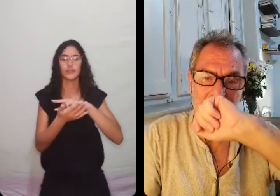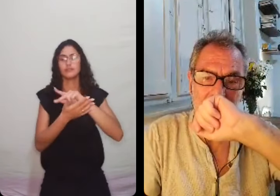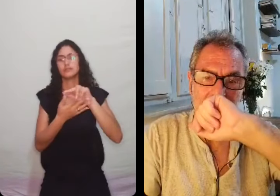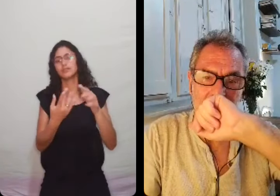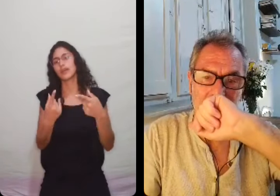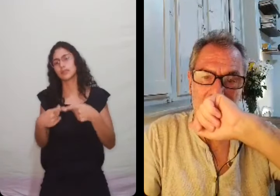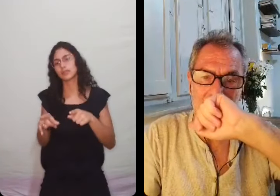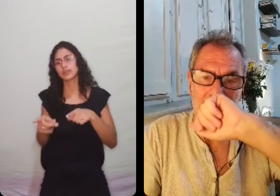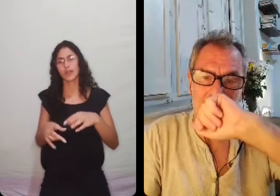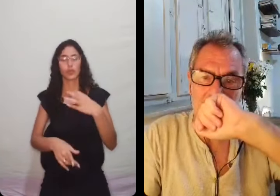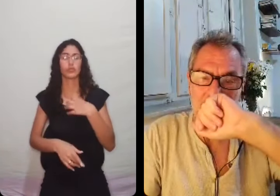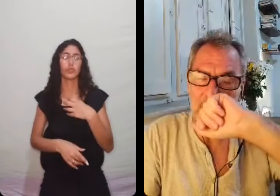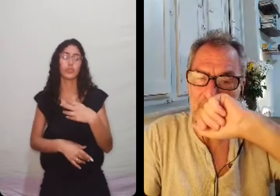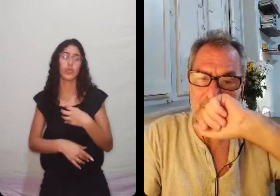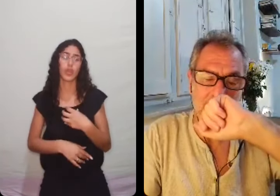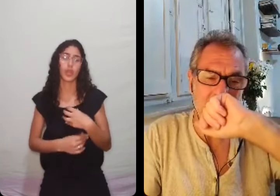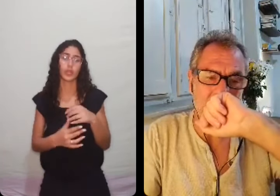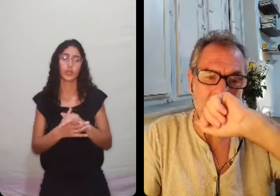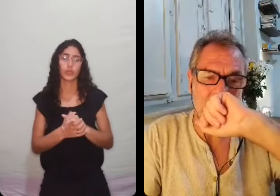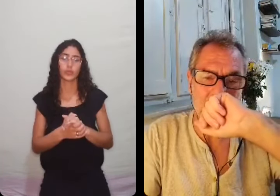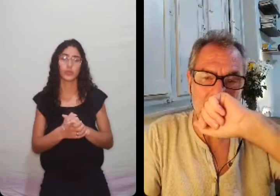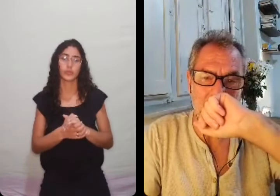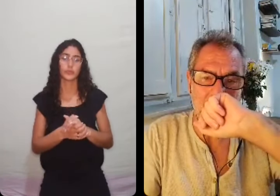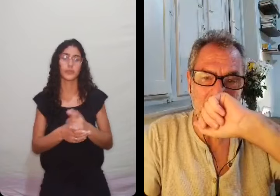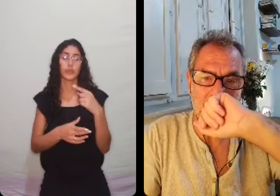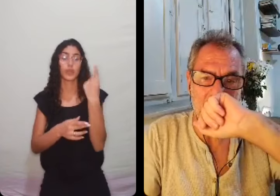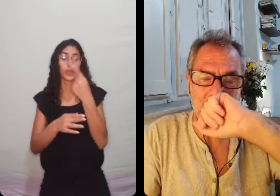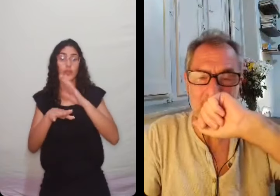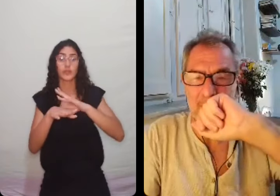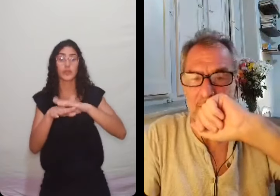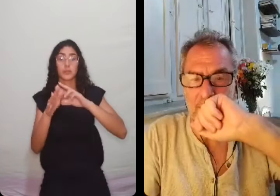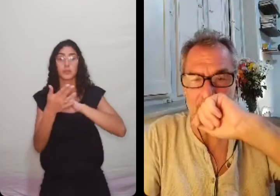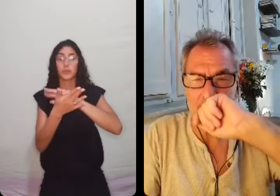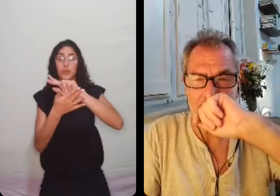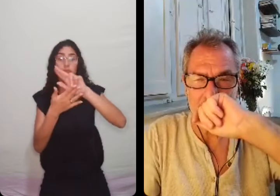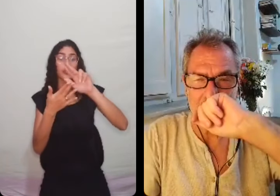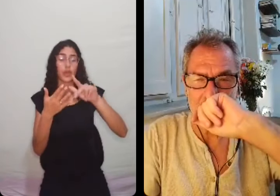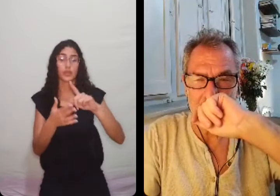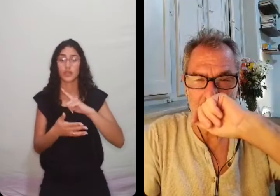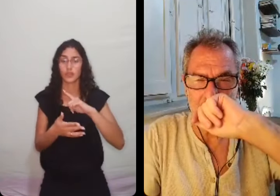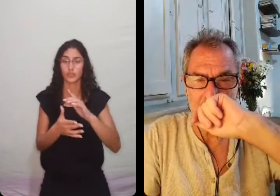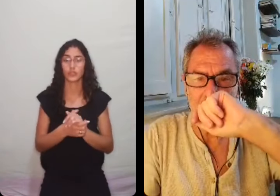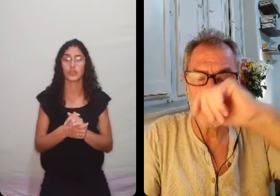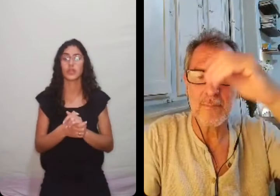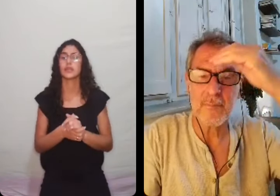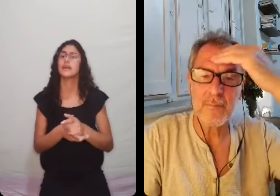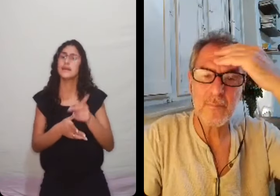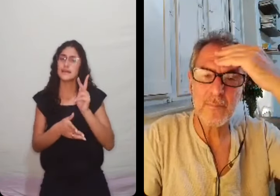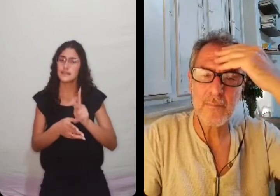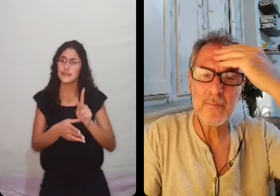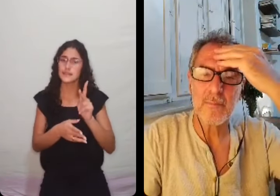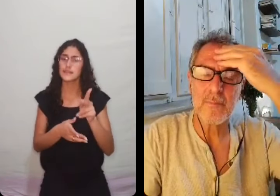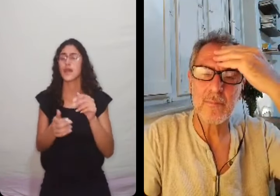nós fazíamos vários intensivos, né? De ele ficar direto aqui, então,